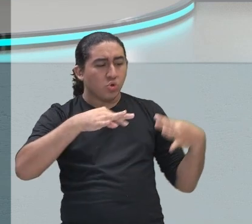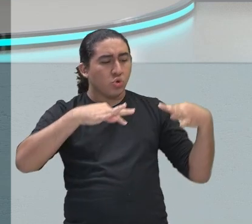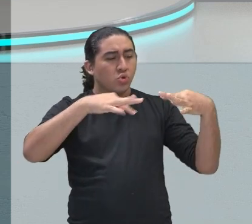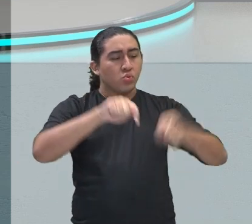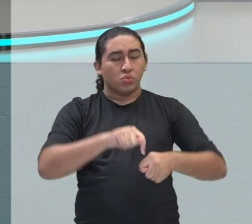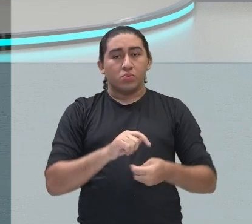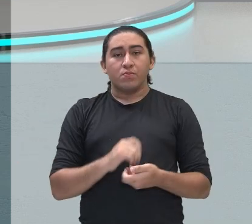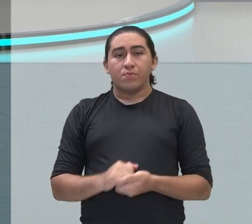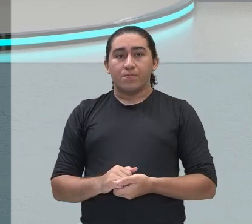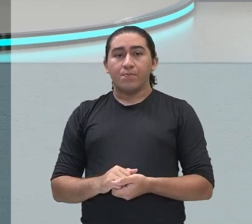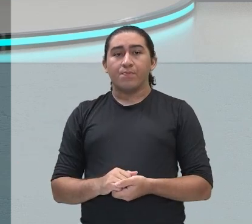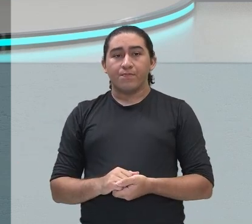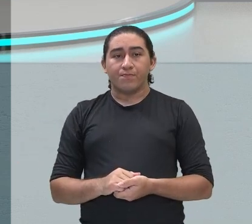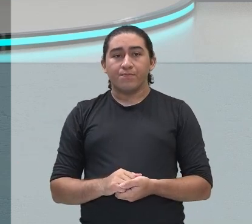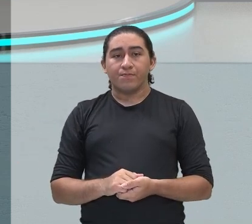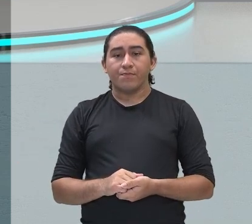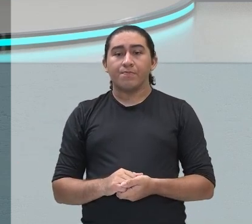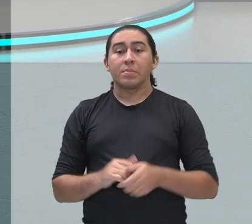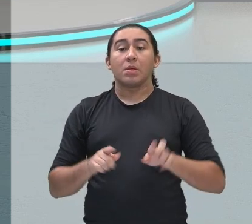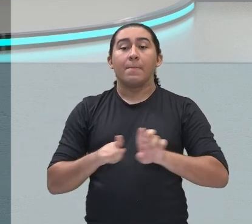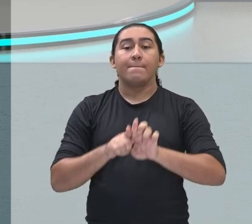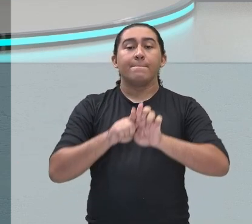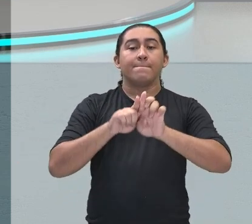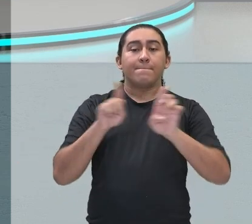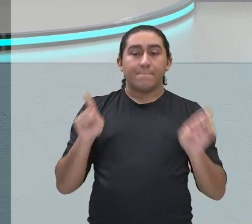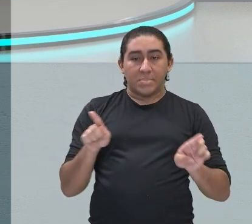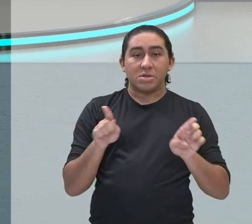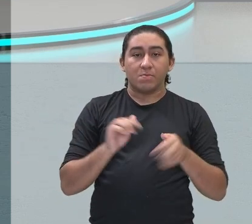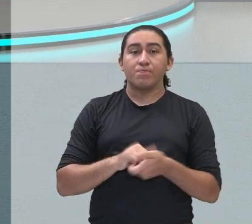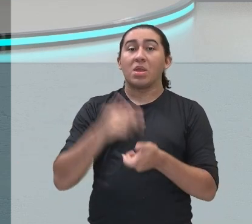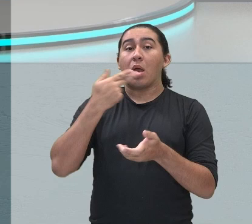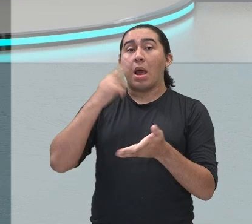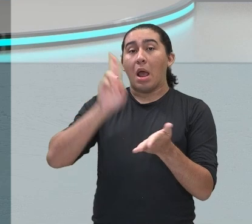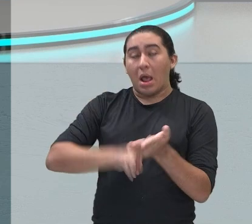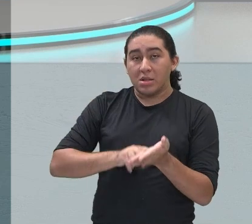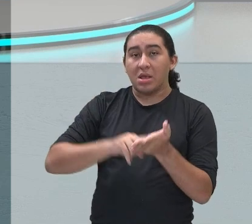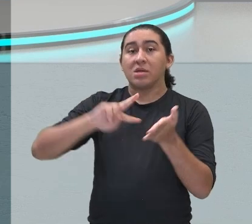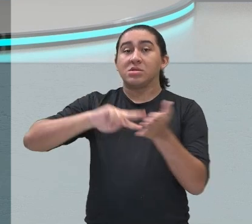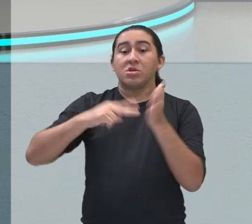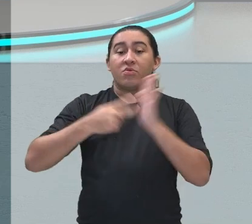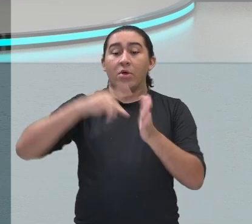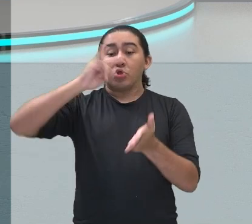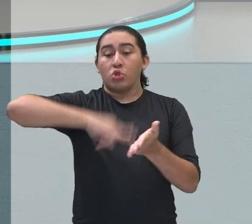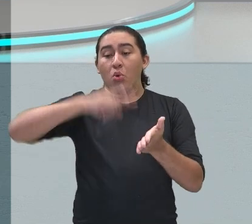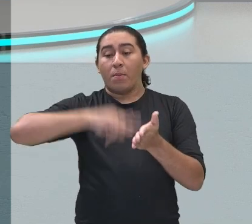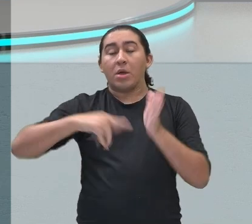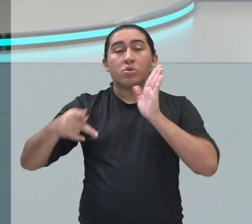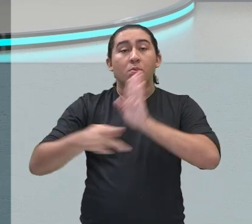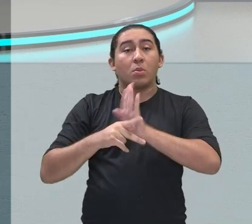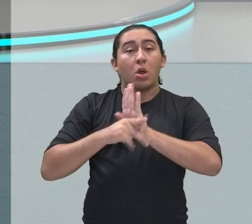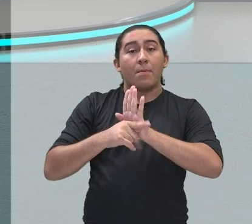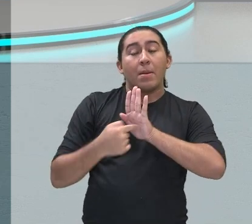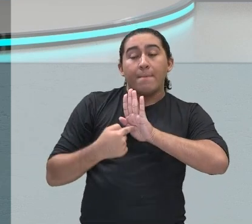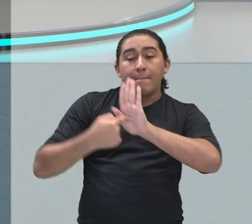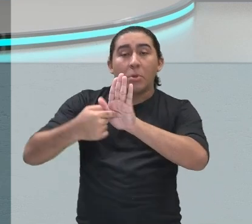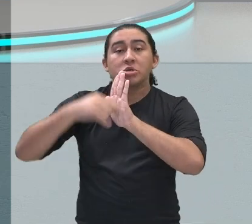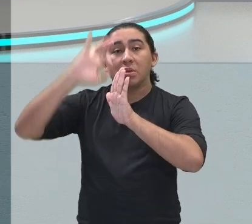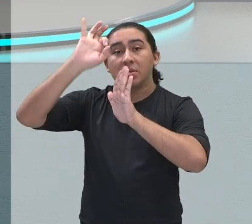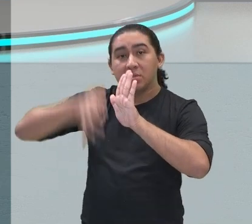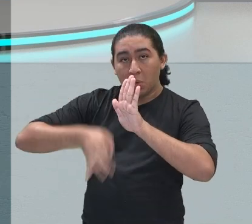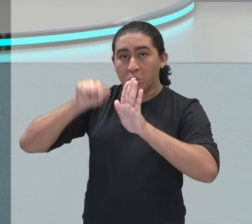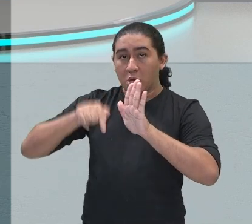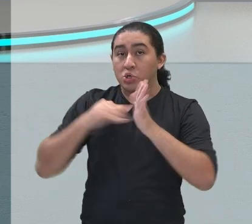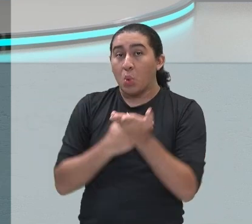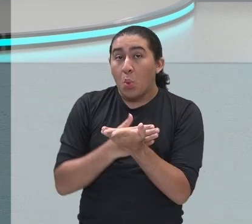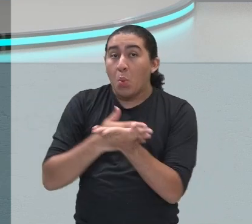concluiu do que ele viu, mas a carta que dá, o documento que dá literalmente, o marco